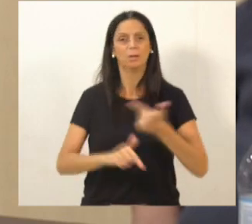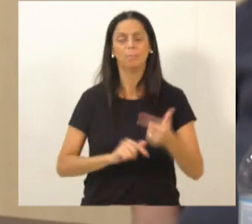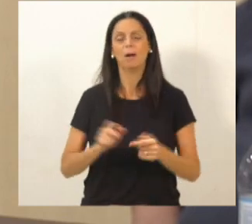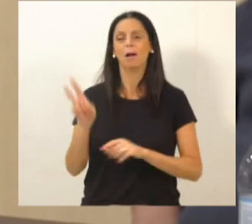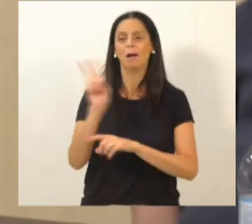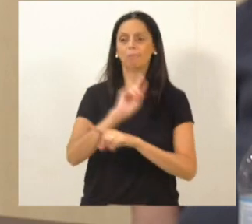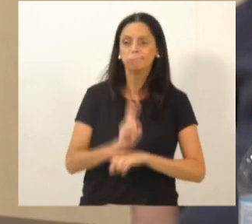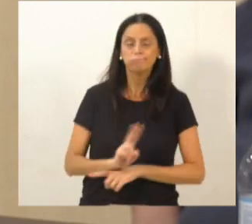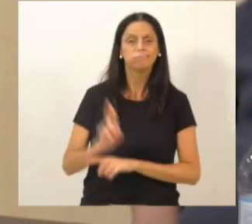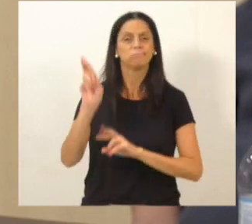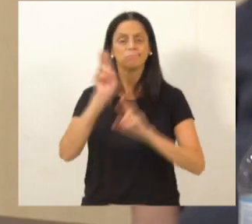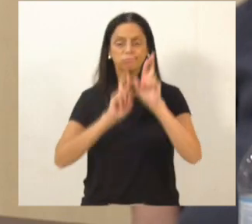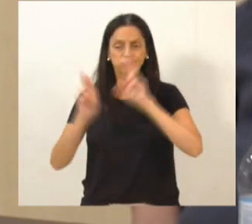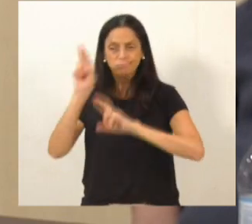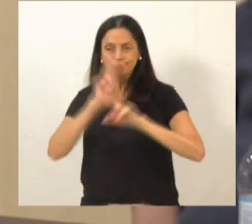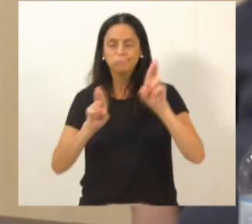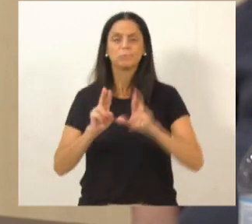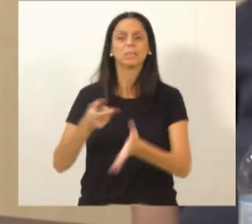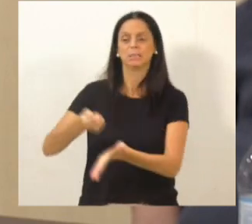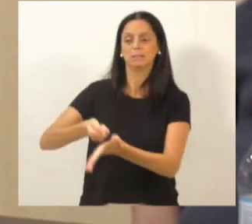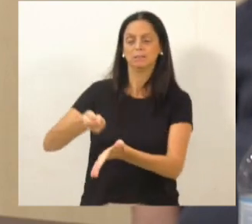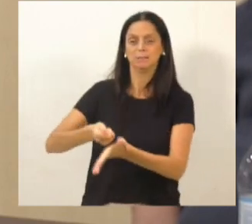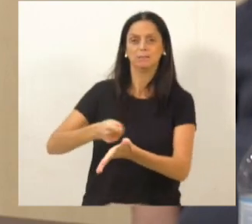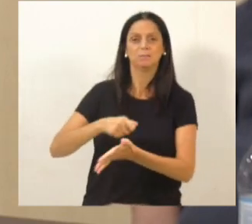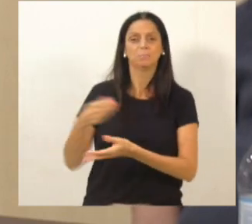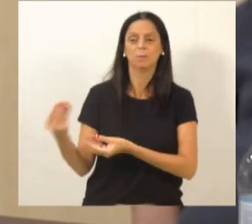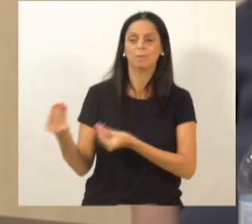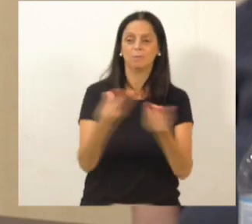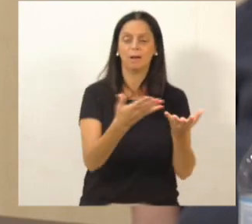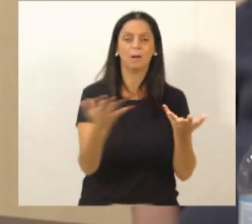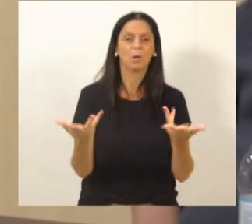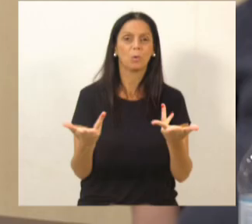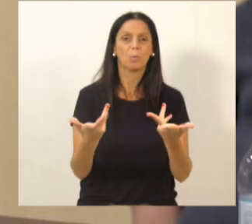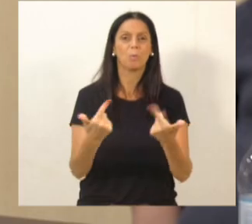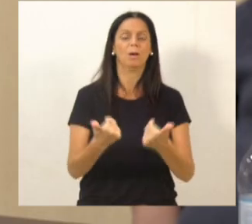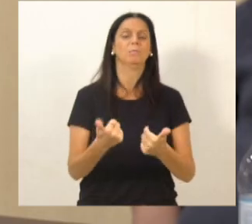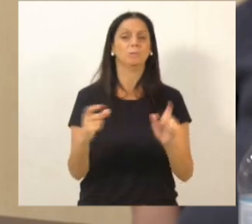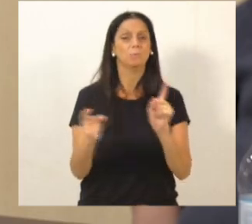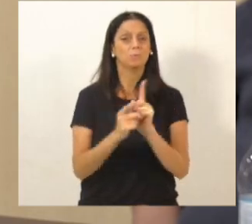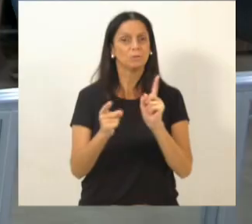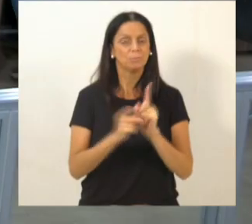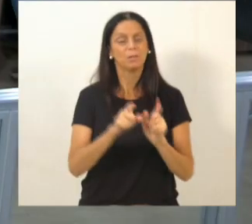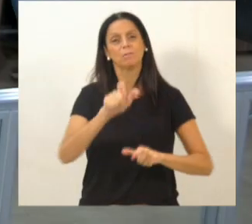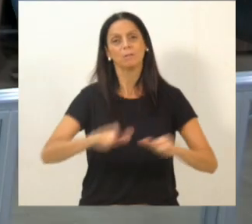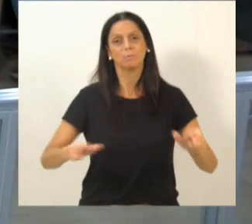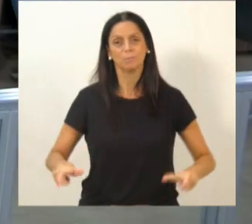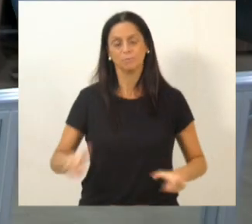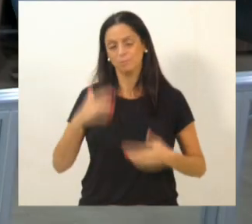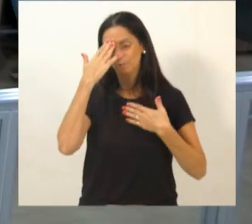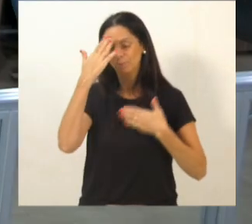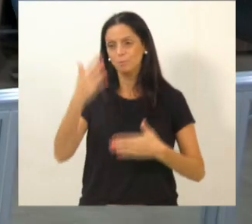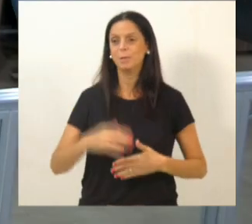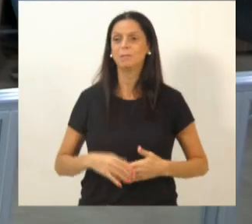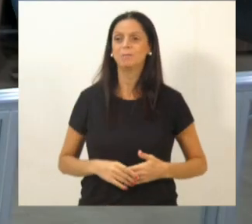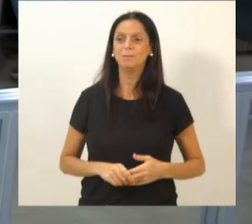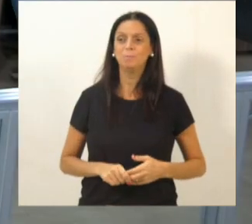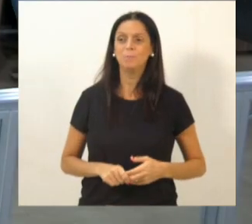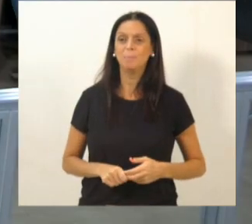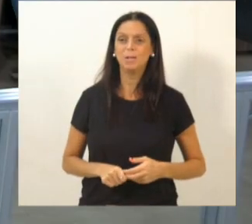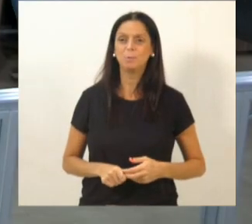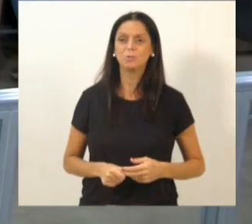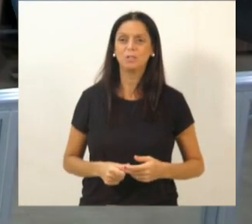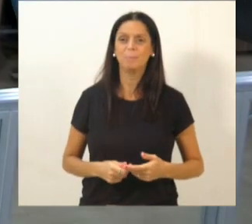e exigindo cada vez mais qualidade, né, nos serviços prestados ao nosso povo e à nossa gente. Obrigado. Obrigado, vereador